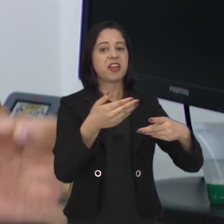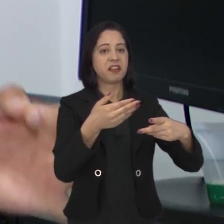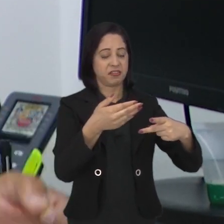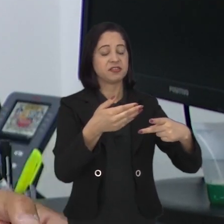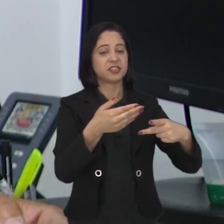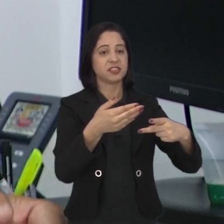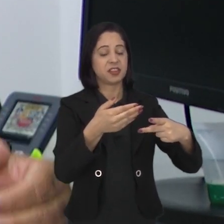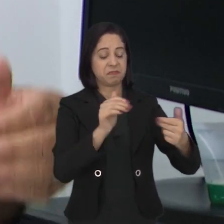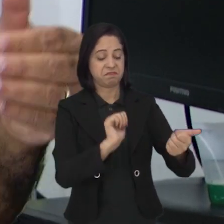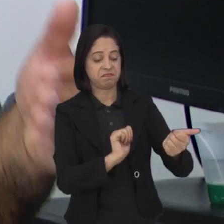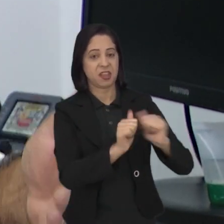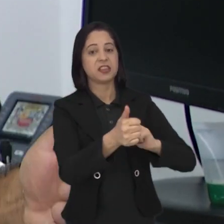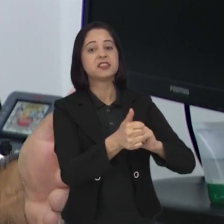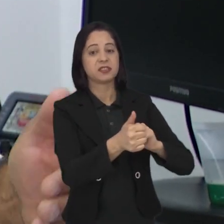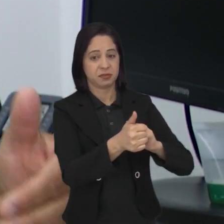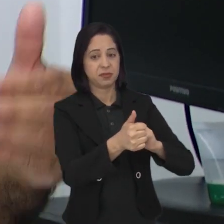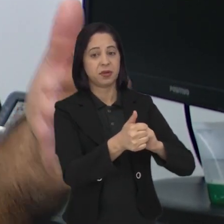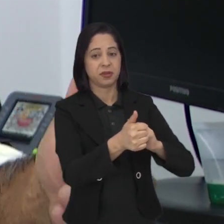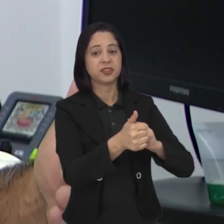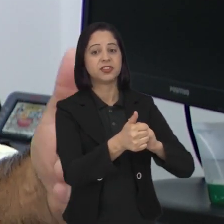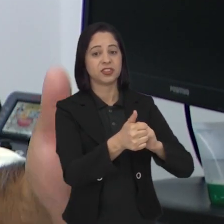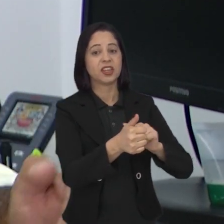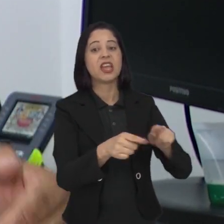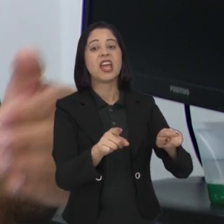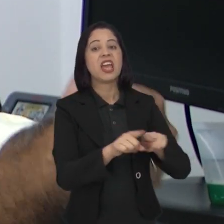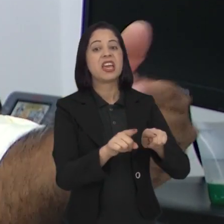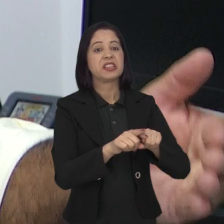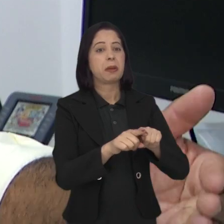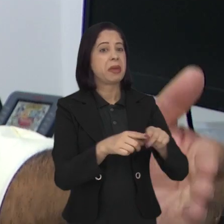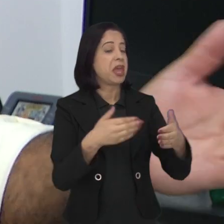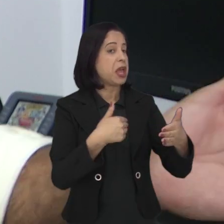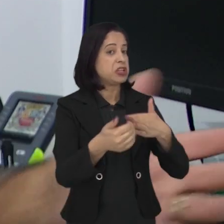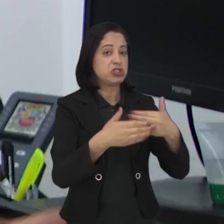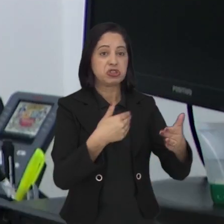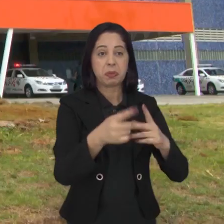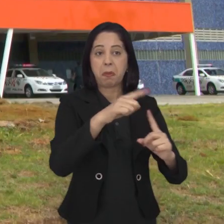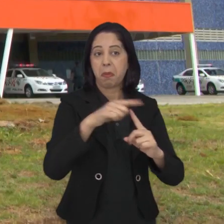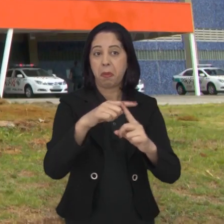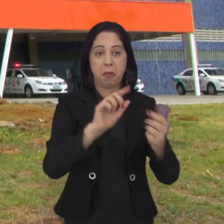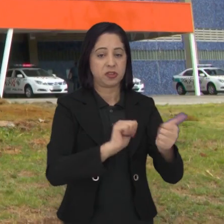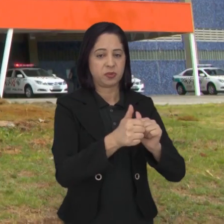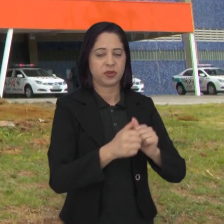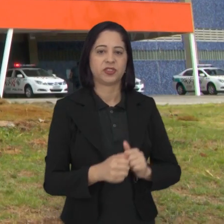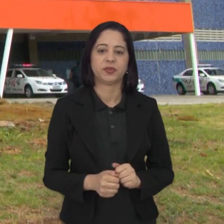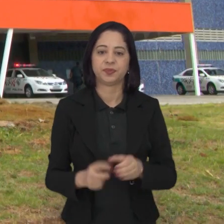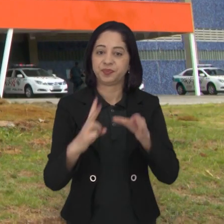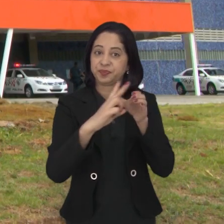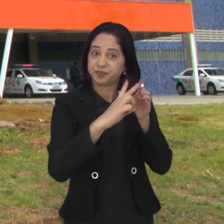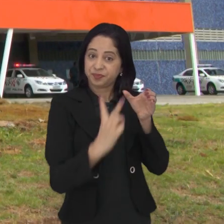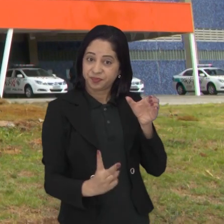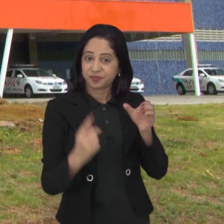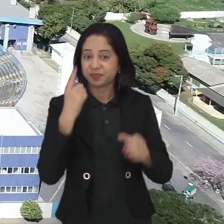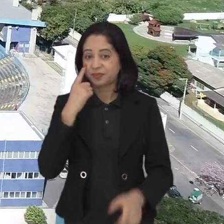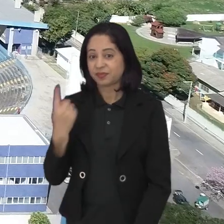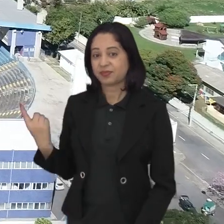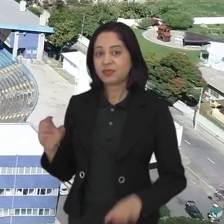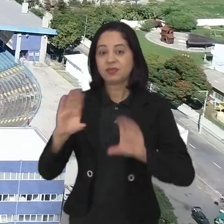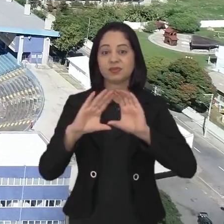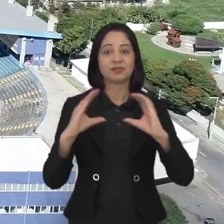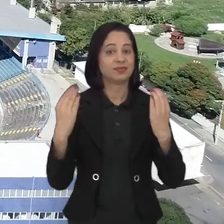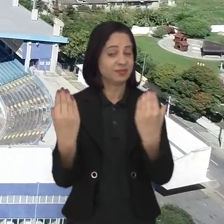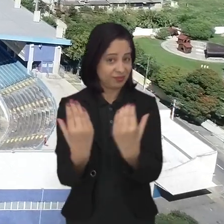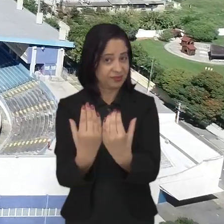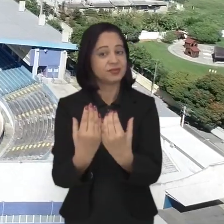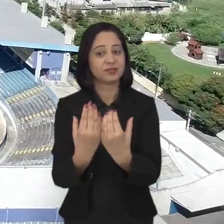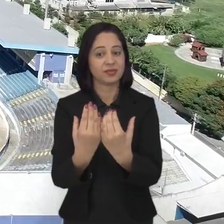uma referência em esporte, e diria até em qualquer tipo de esporte. Atualmente, a Arena Farmaconde e o Estádio